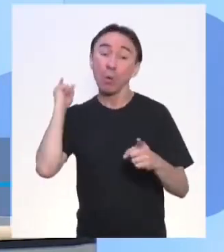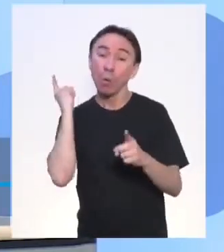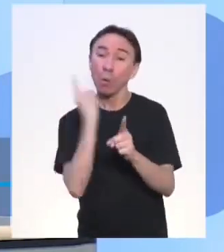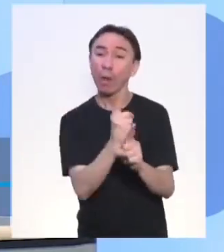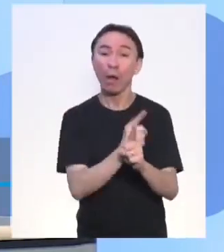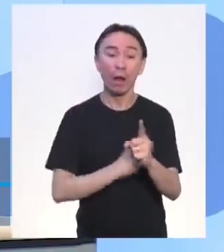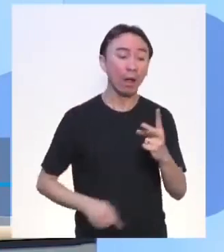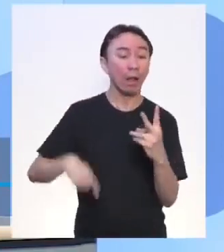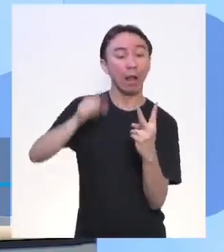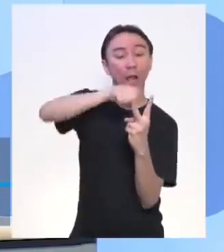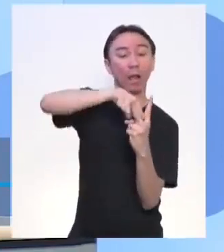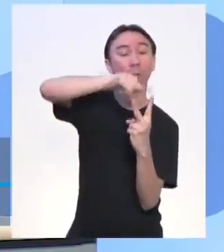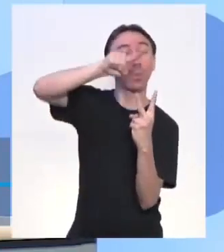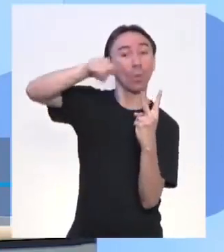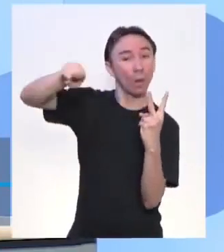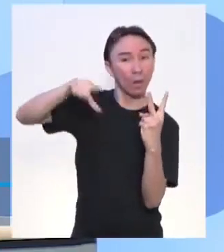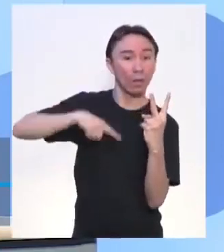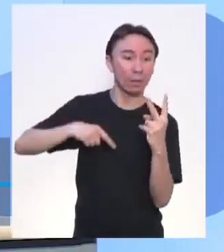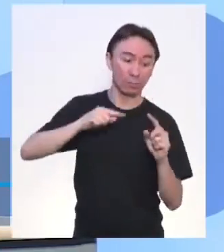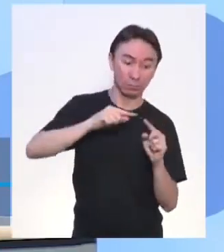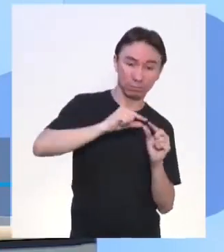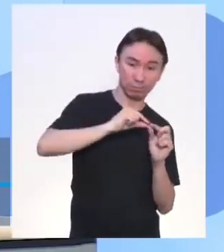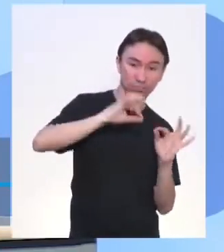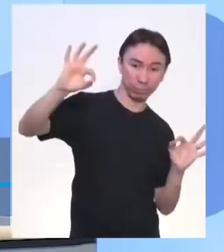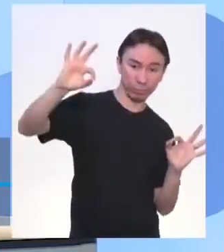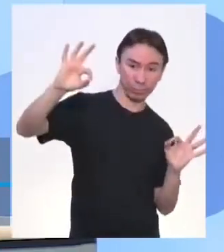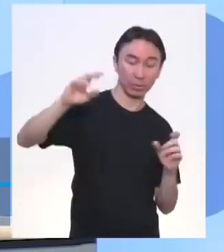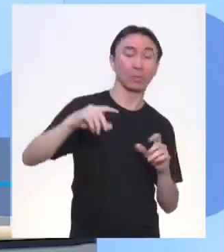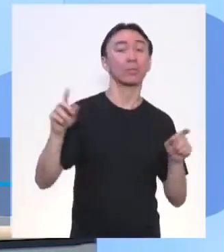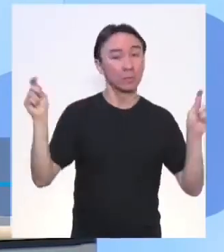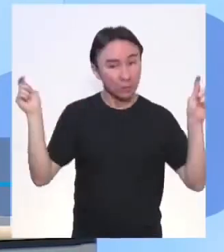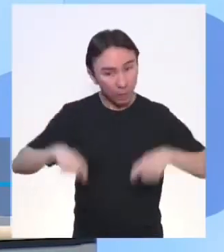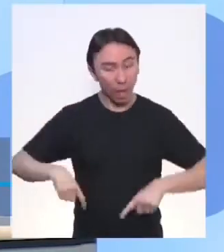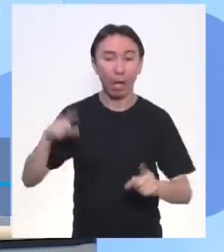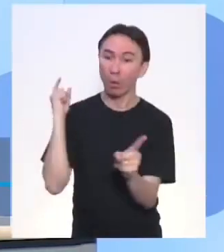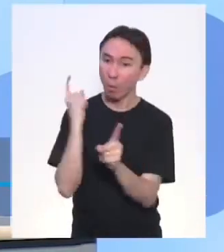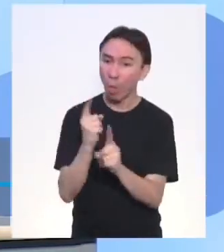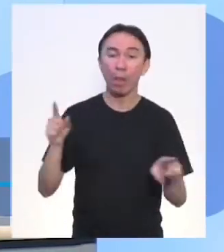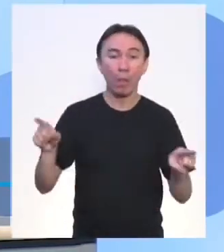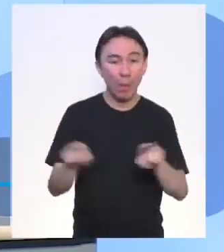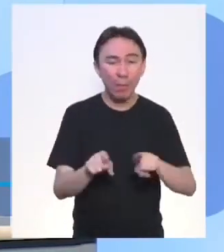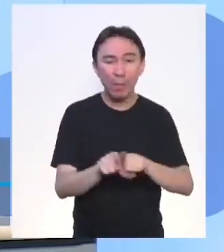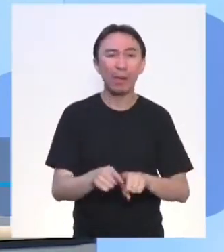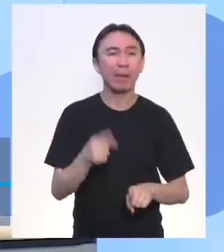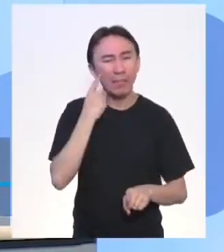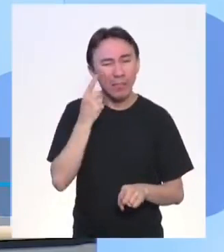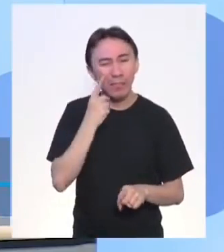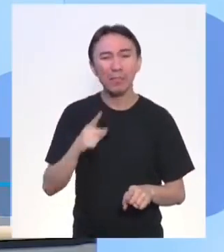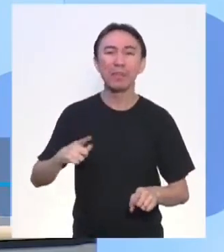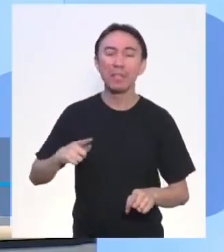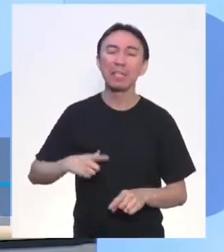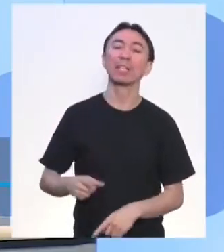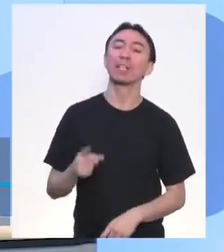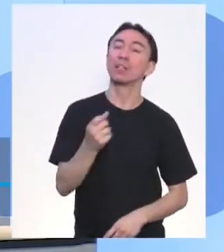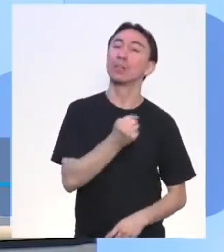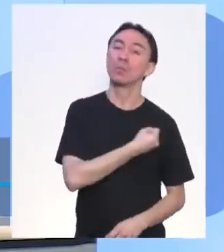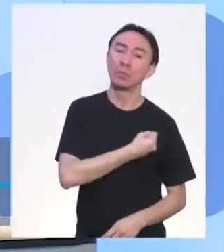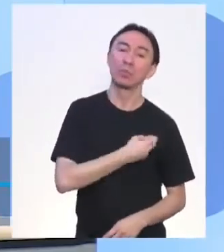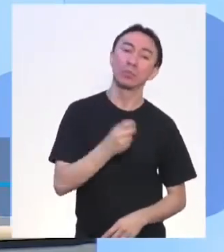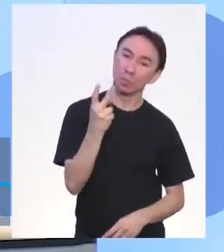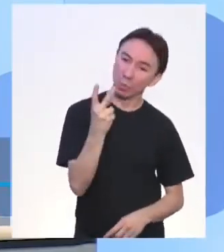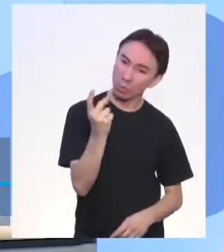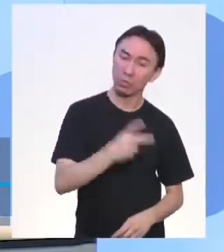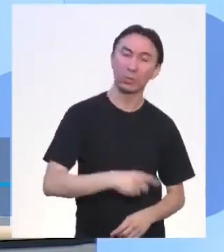professora Maria Salete, lá da escola Ovídio, lá de Santo André, 12, 24, 36, e por aí vai.